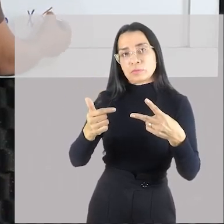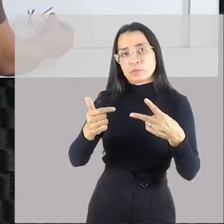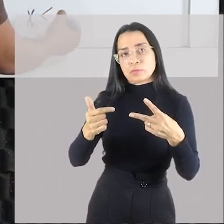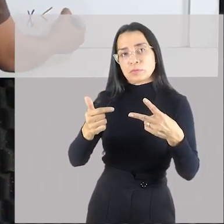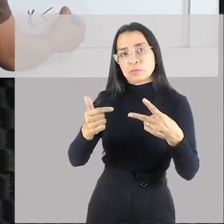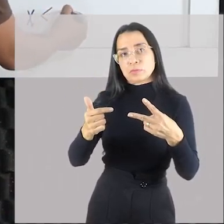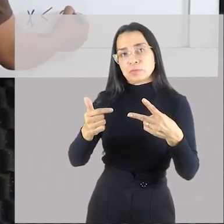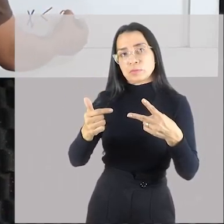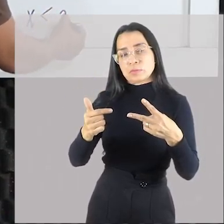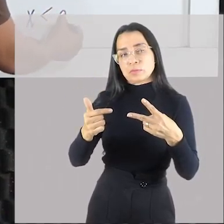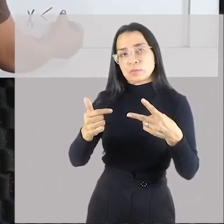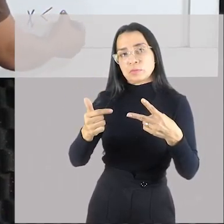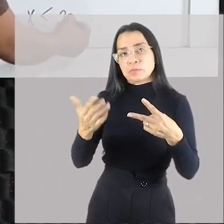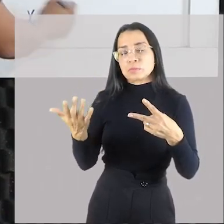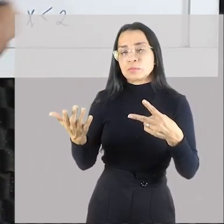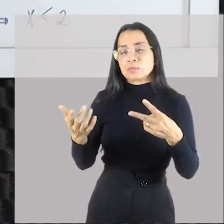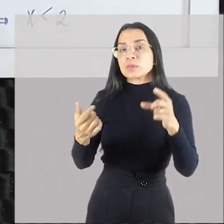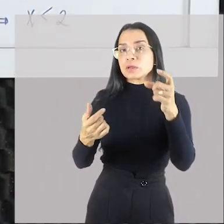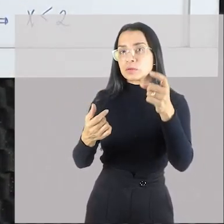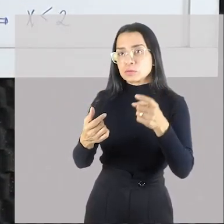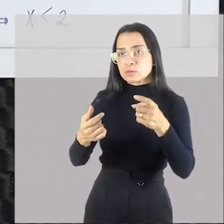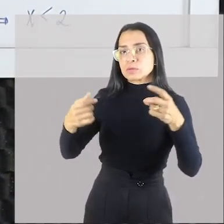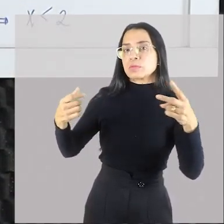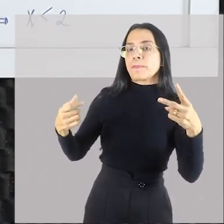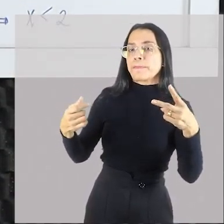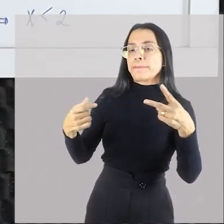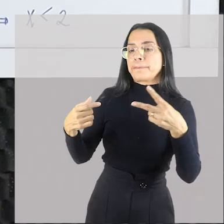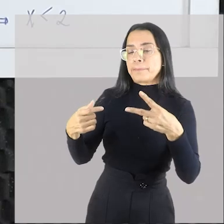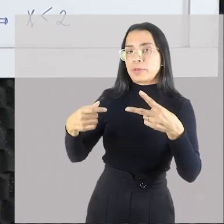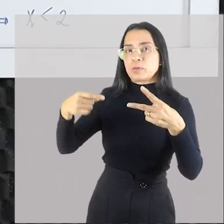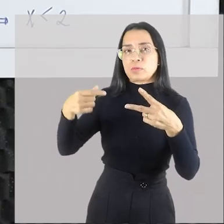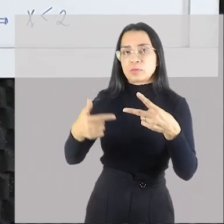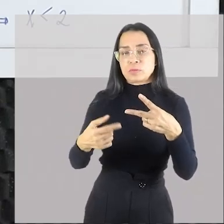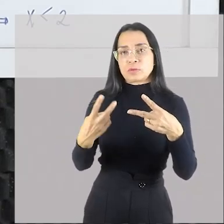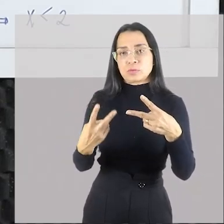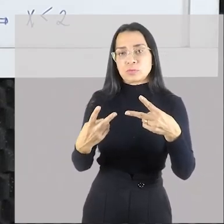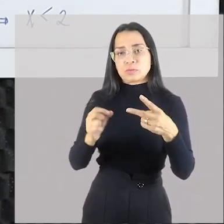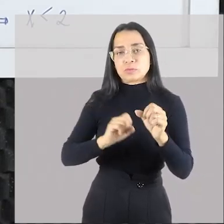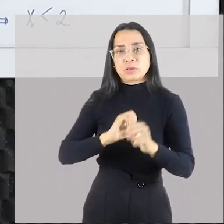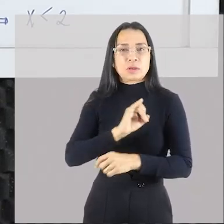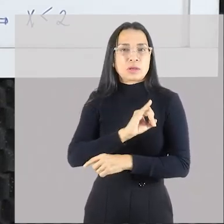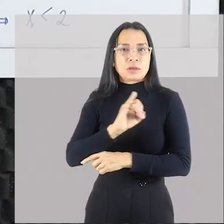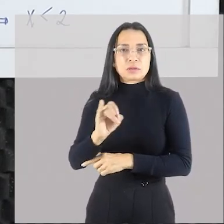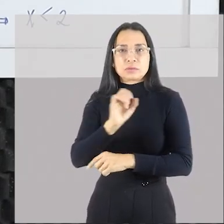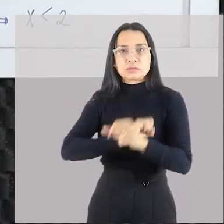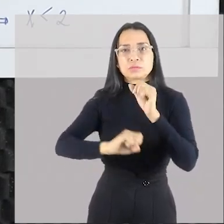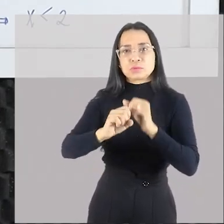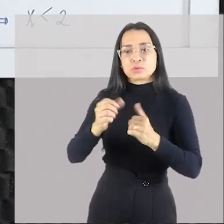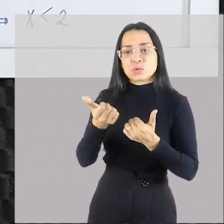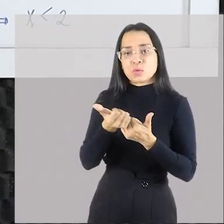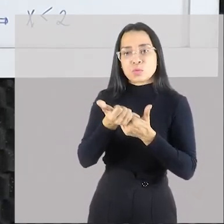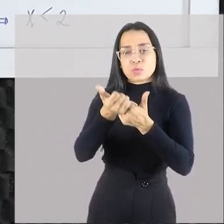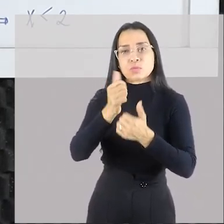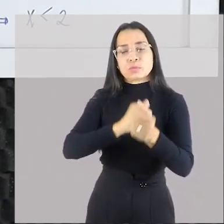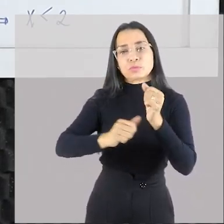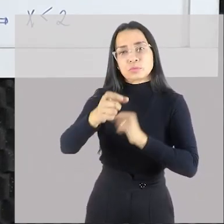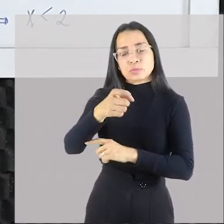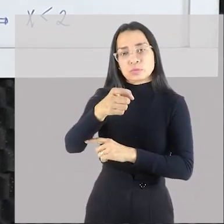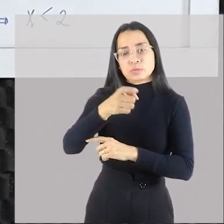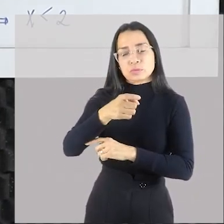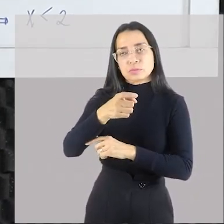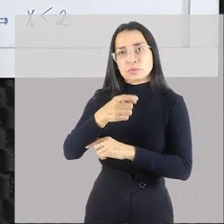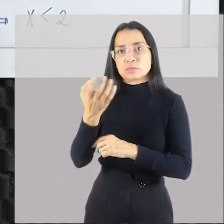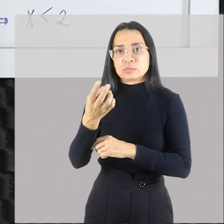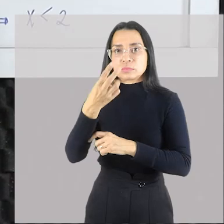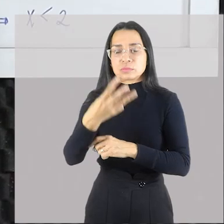menor do que 2. Vamos fazer um teste. Se eu substituir o x por 3, tá? O 3 está à